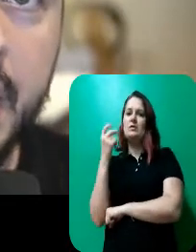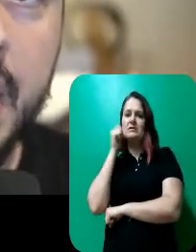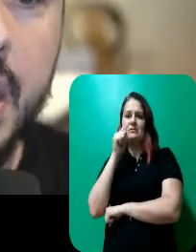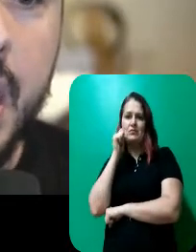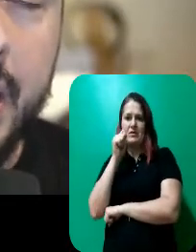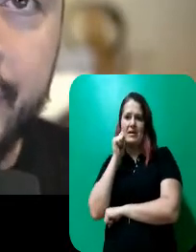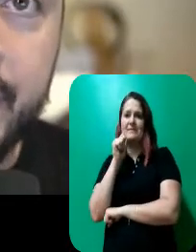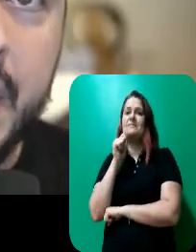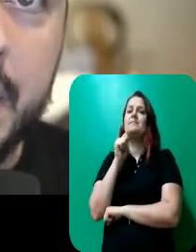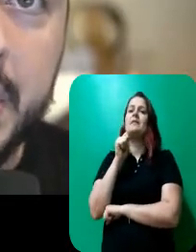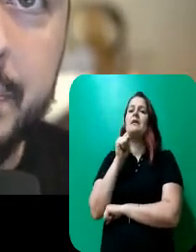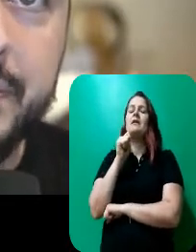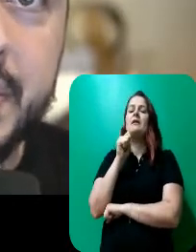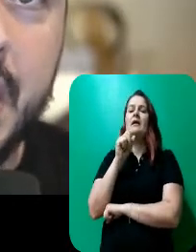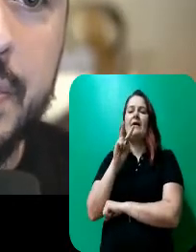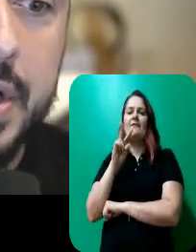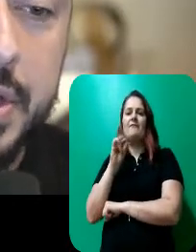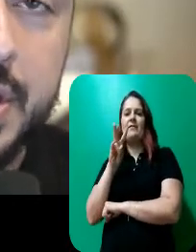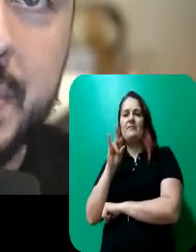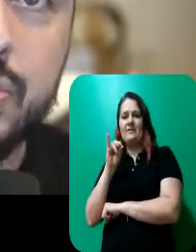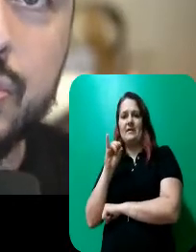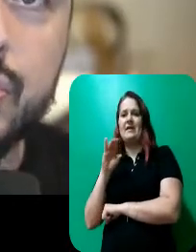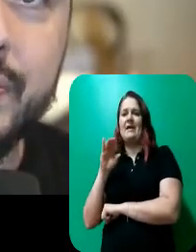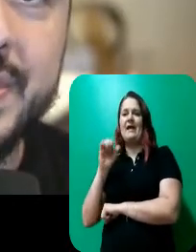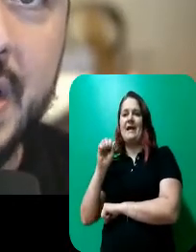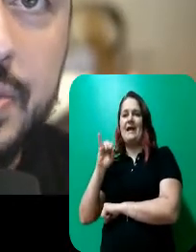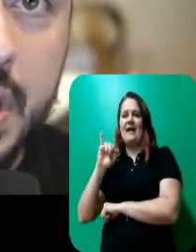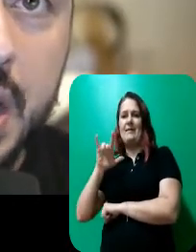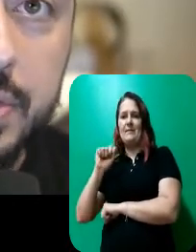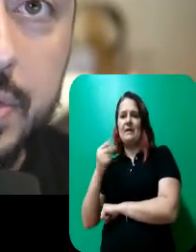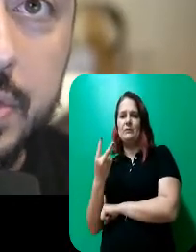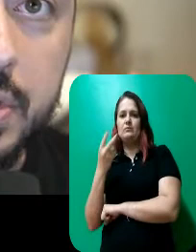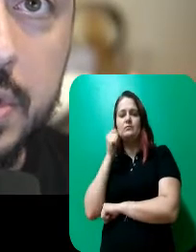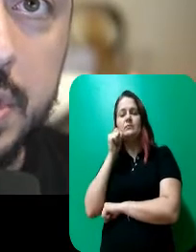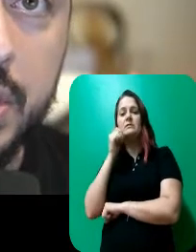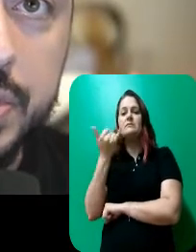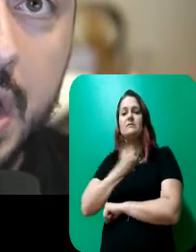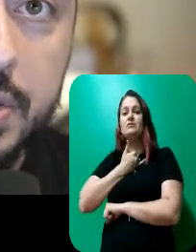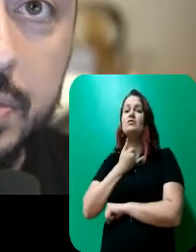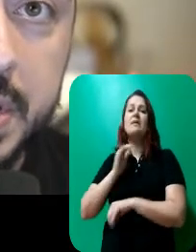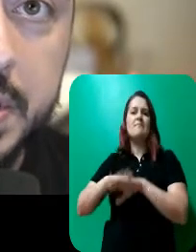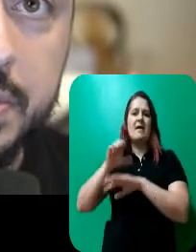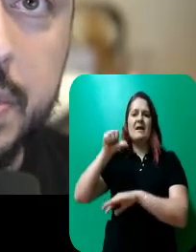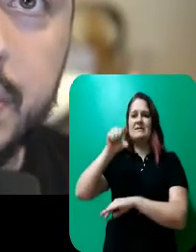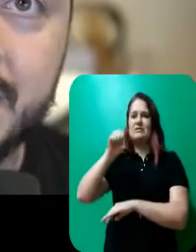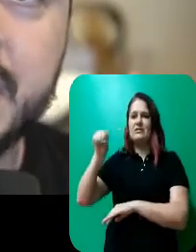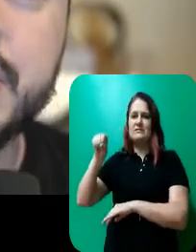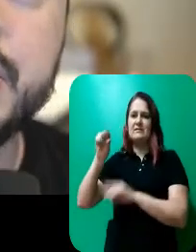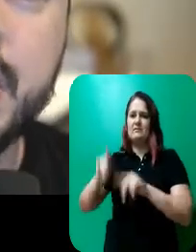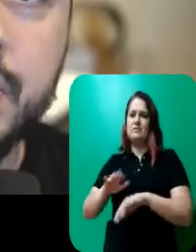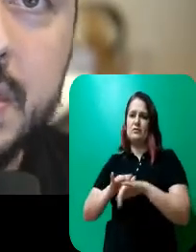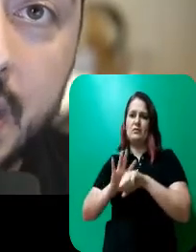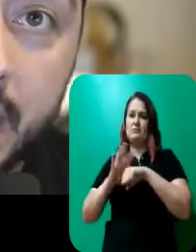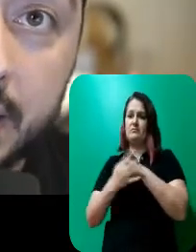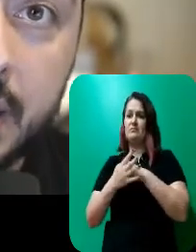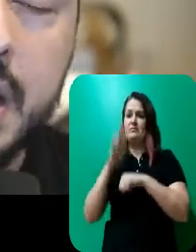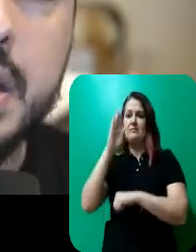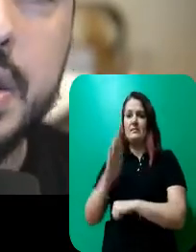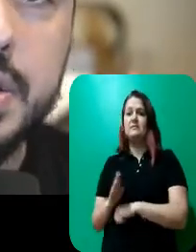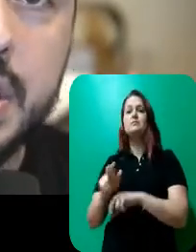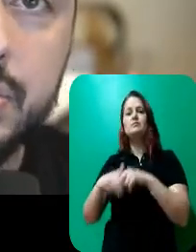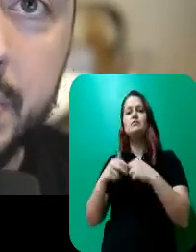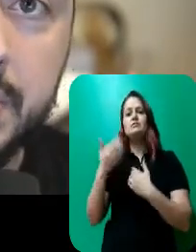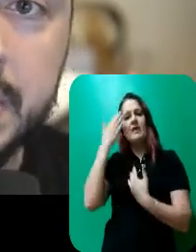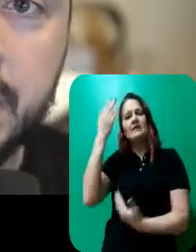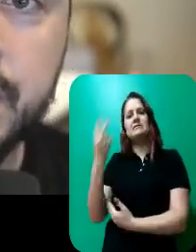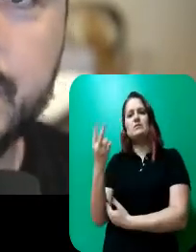aqui, a Vivi e a Camila me avisaram que a gente já passou dos 900 casos diagnosticados no Brasil. Isso quer dizer que a gente já entrou nessa reta, que a